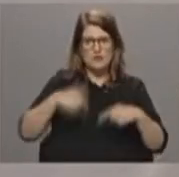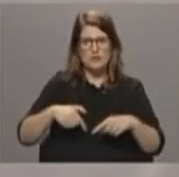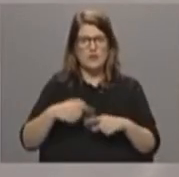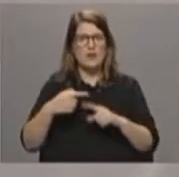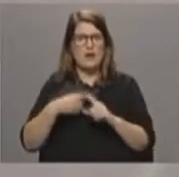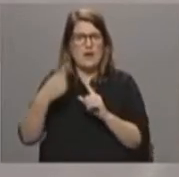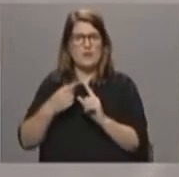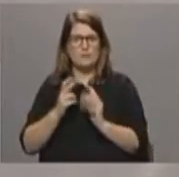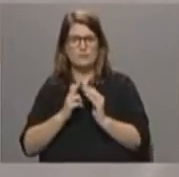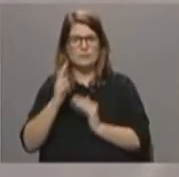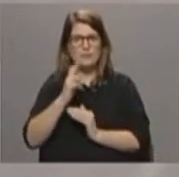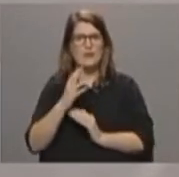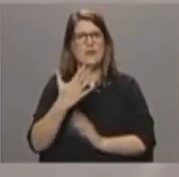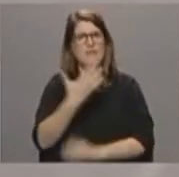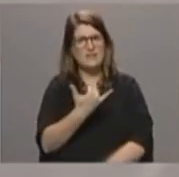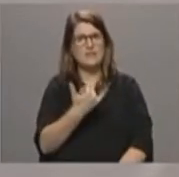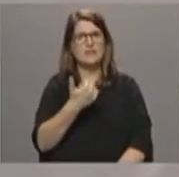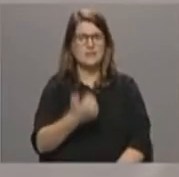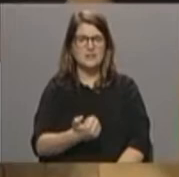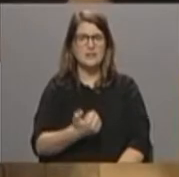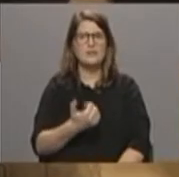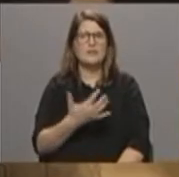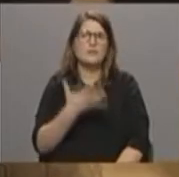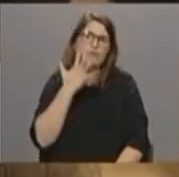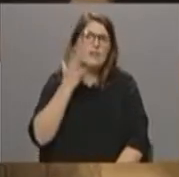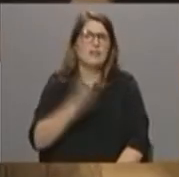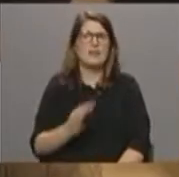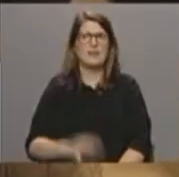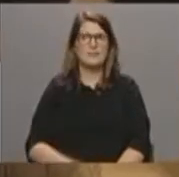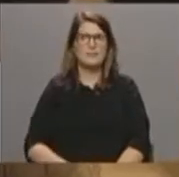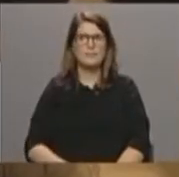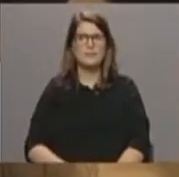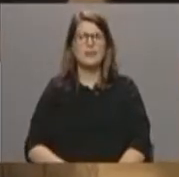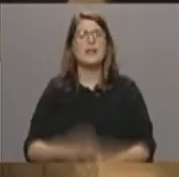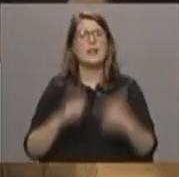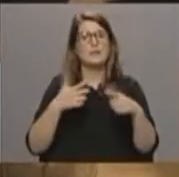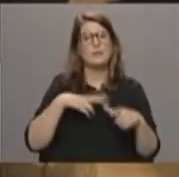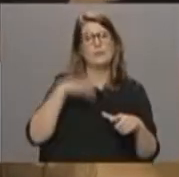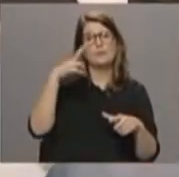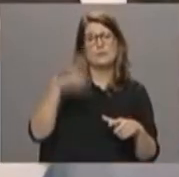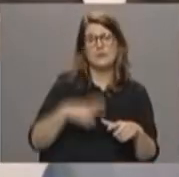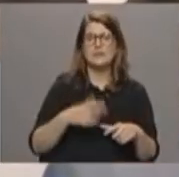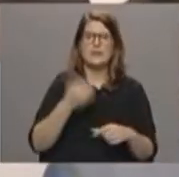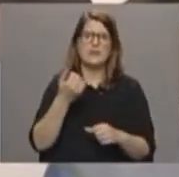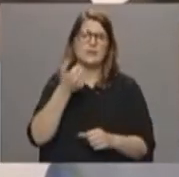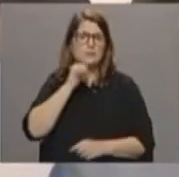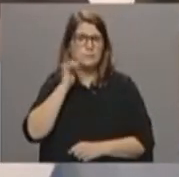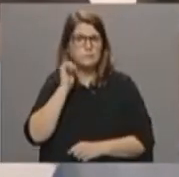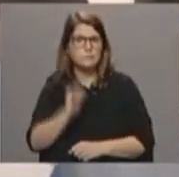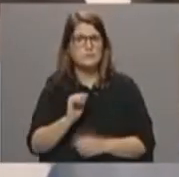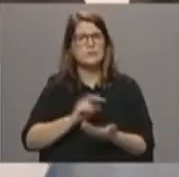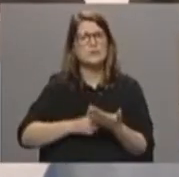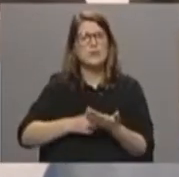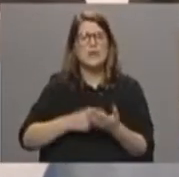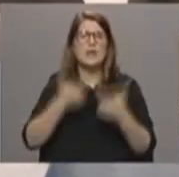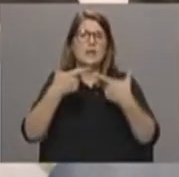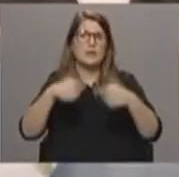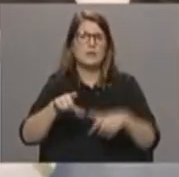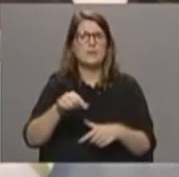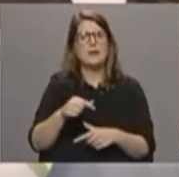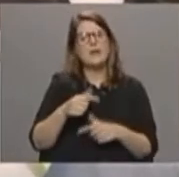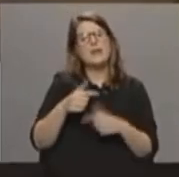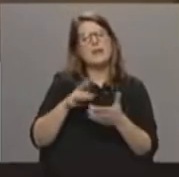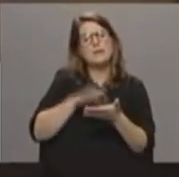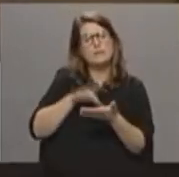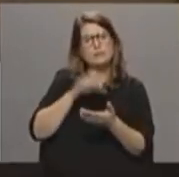25, mas vamos tentar. A lusofonia e a língua portuguesa, a açorianidade e a tradução da língua e a literatura lusófona